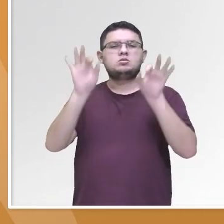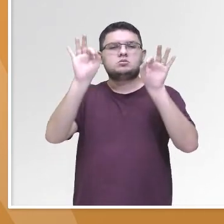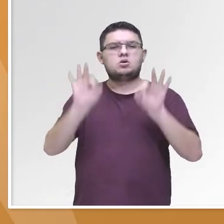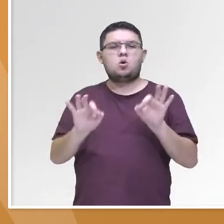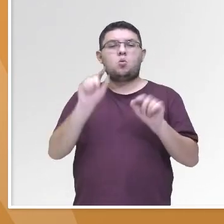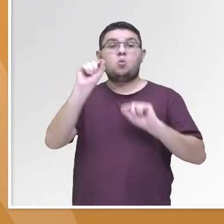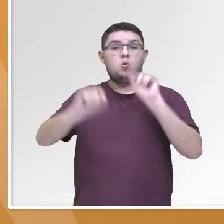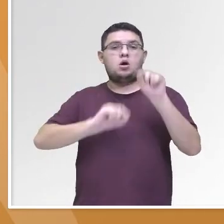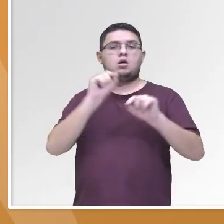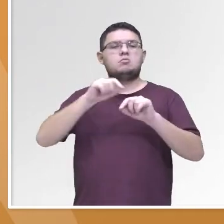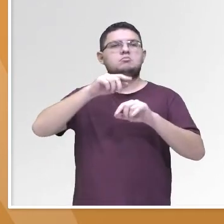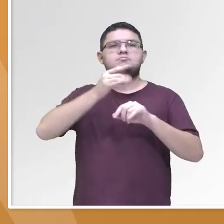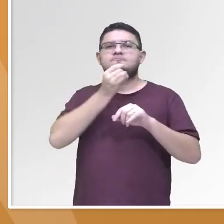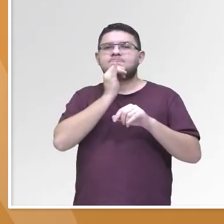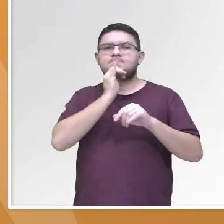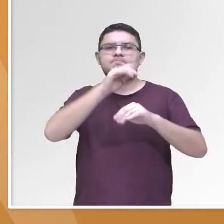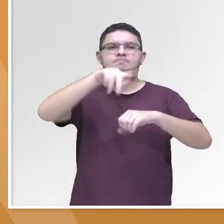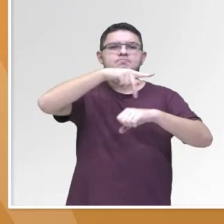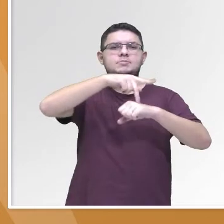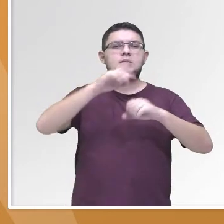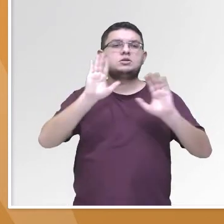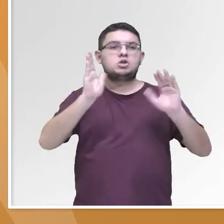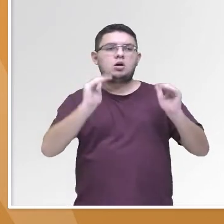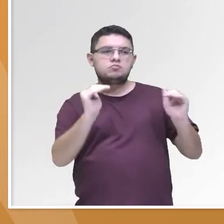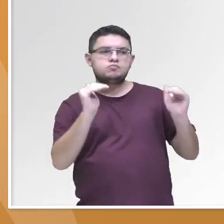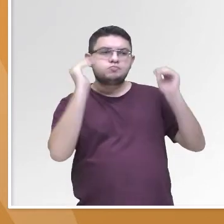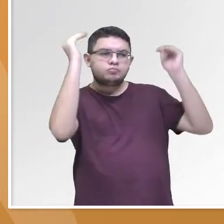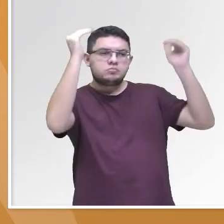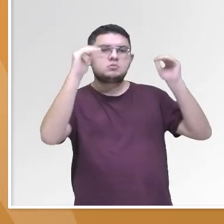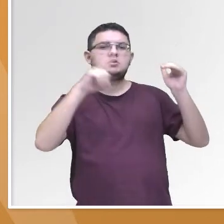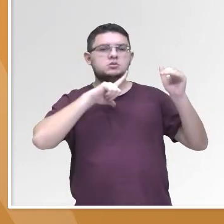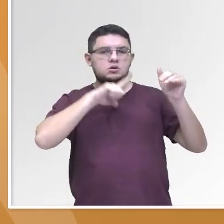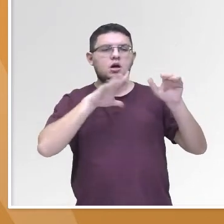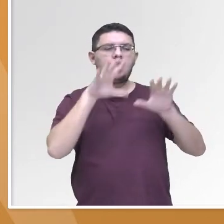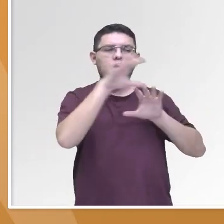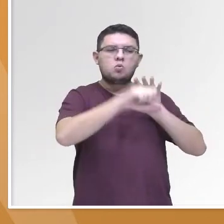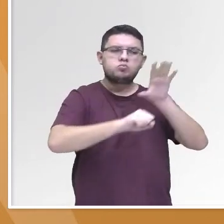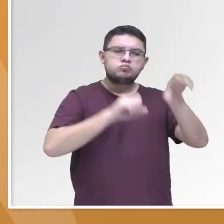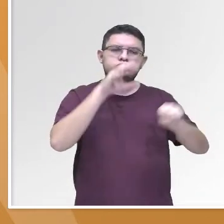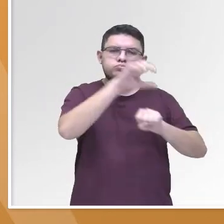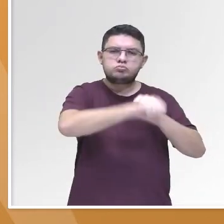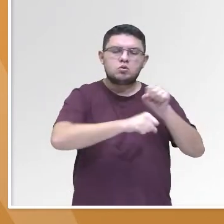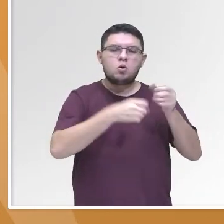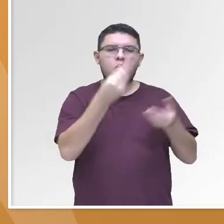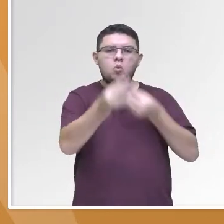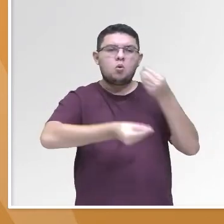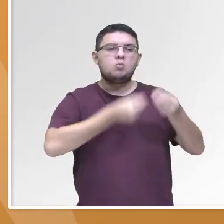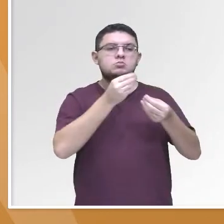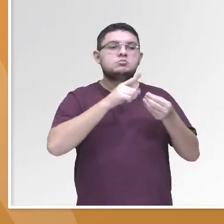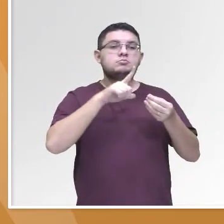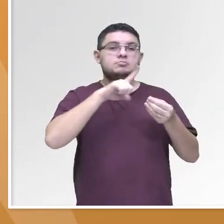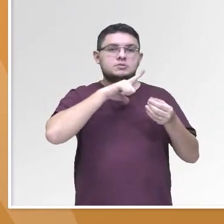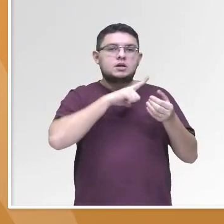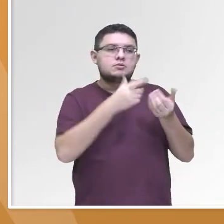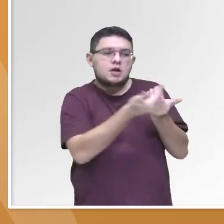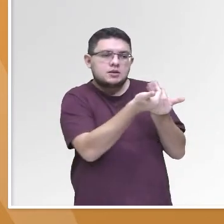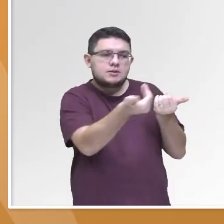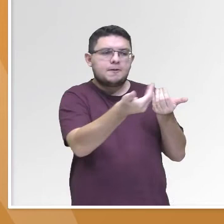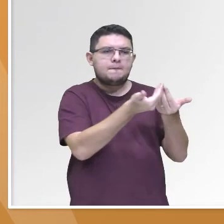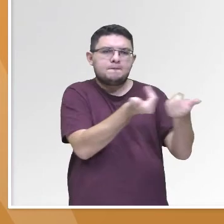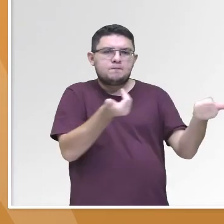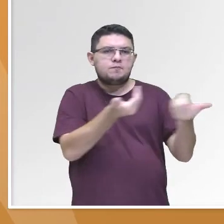países desenvolvidos, por exemplo, eles fazem a sua coleta, mas eles já fazem a coleta seletiva, né? A gente até